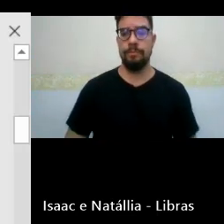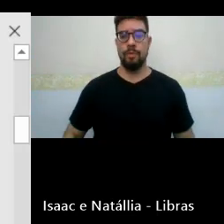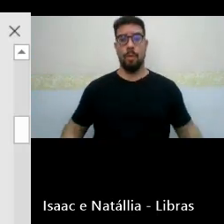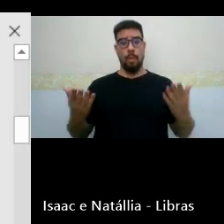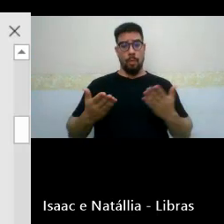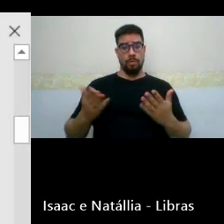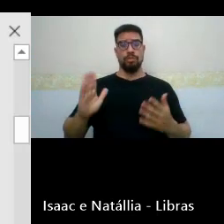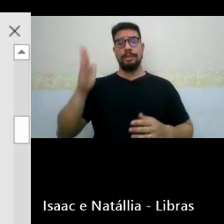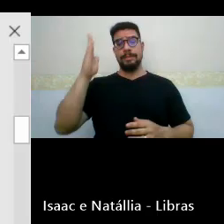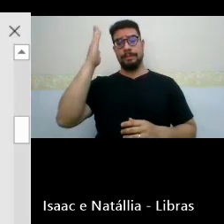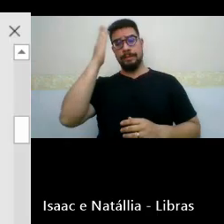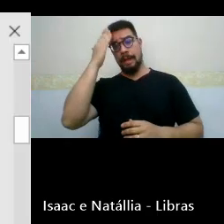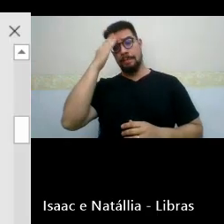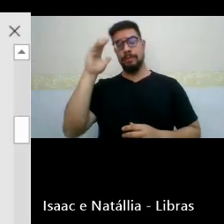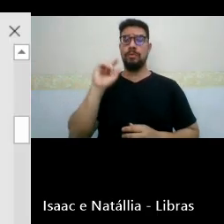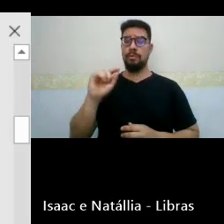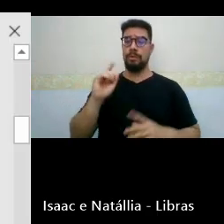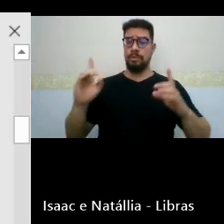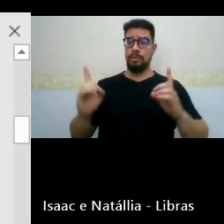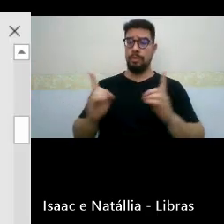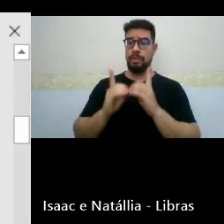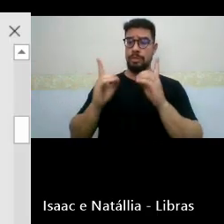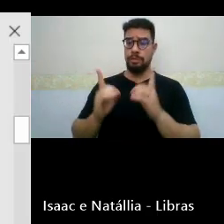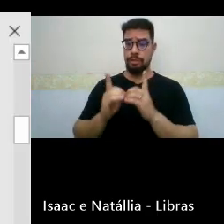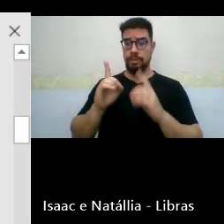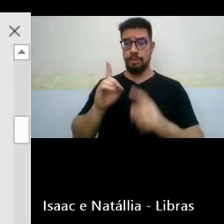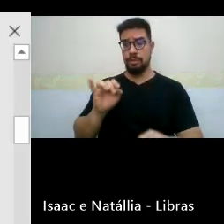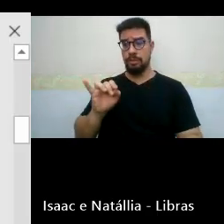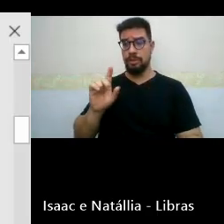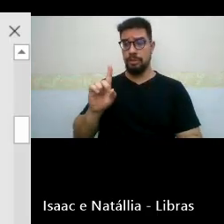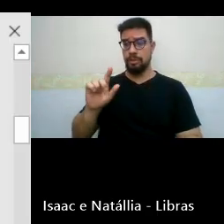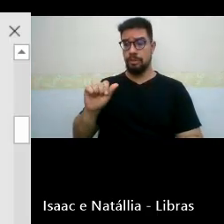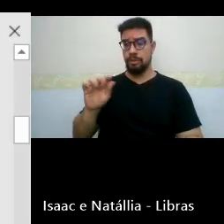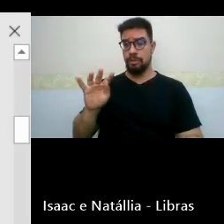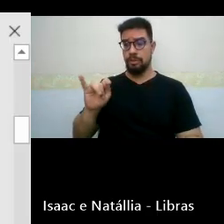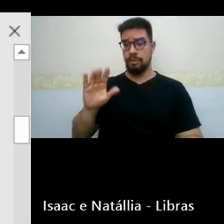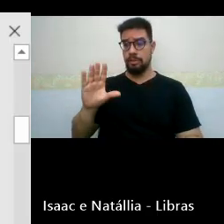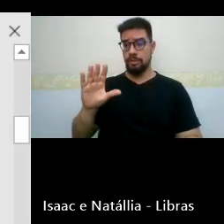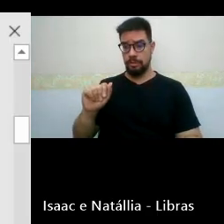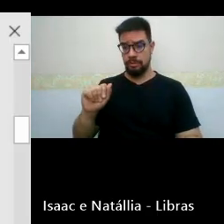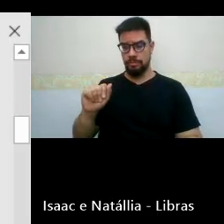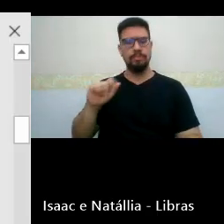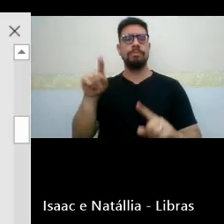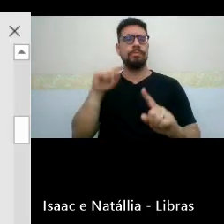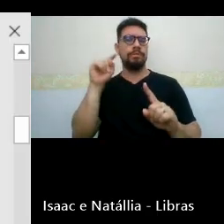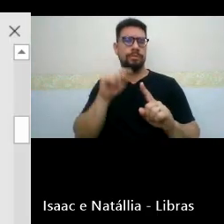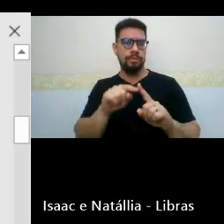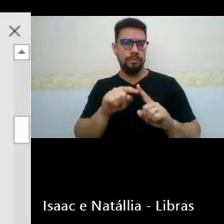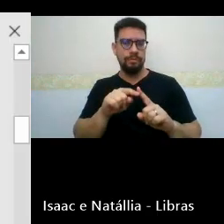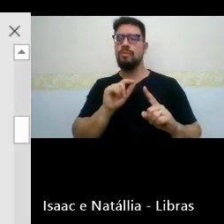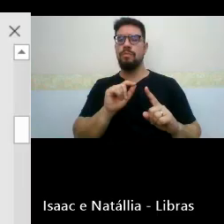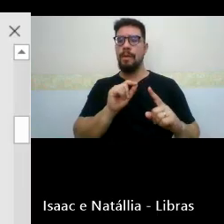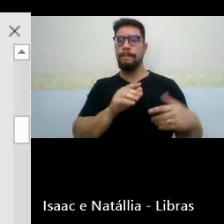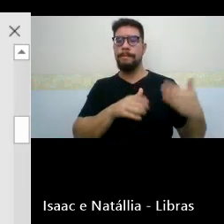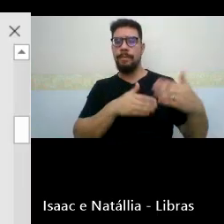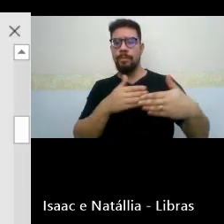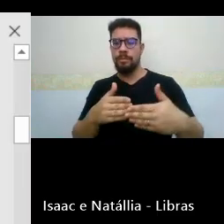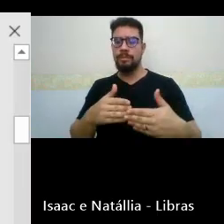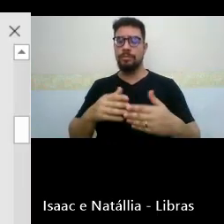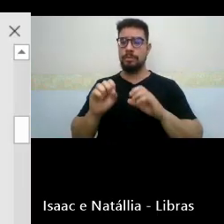tem como objetivo os processos de ensino e de aprendizagem, ultrapassando a